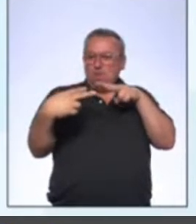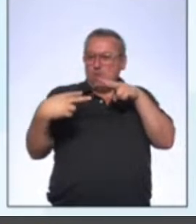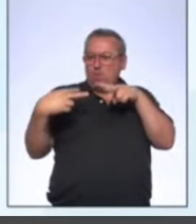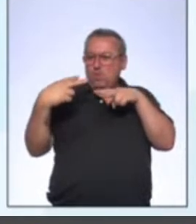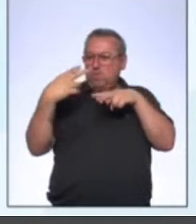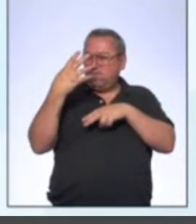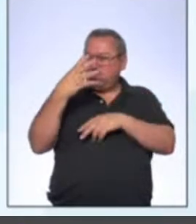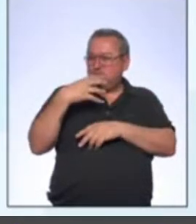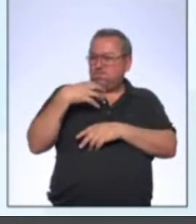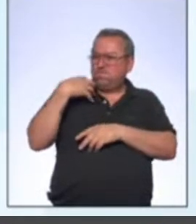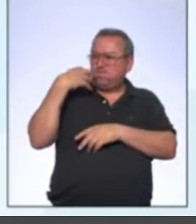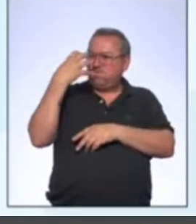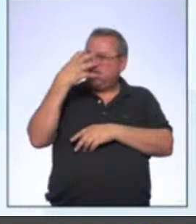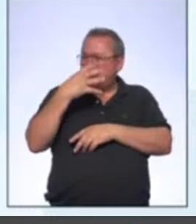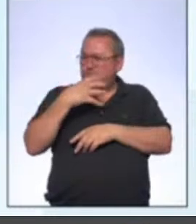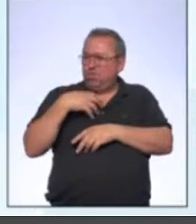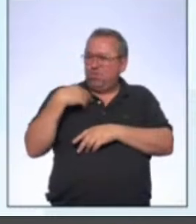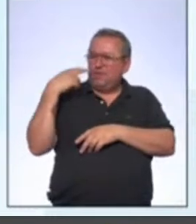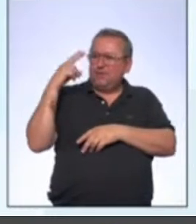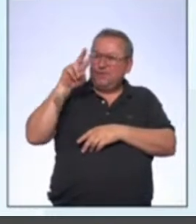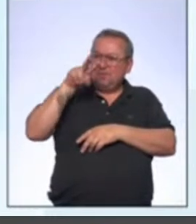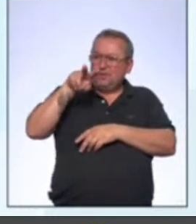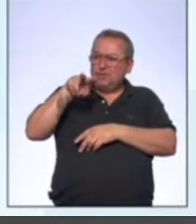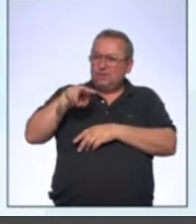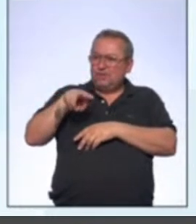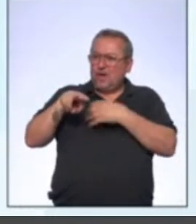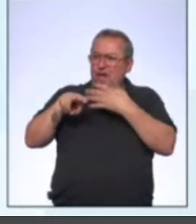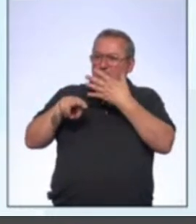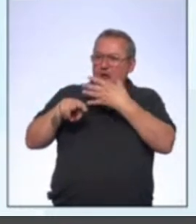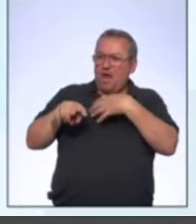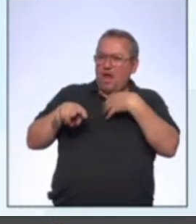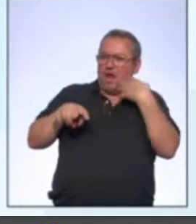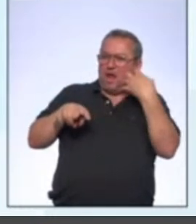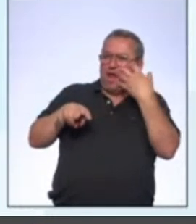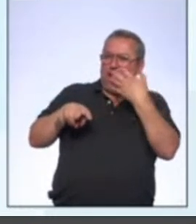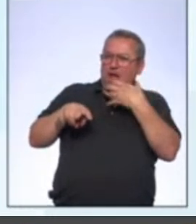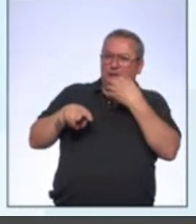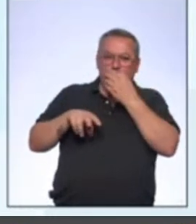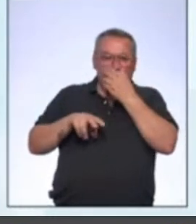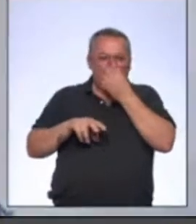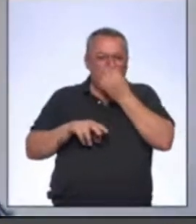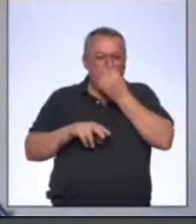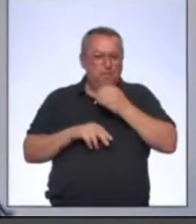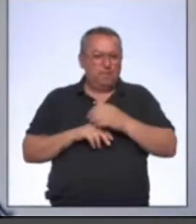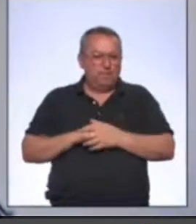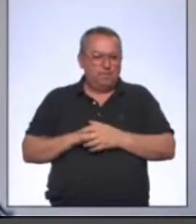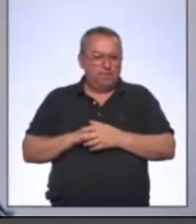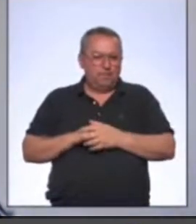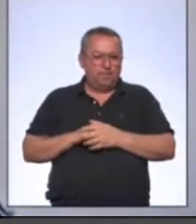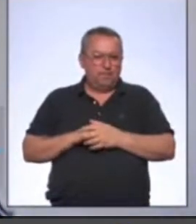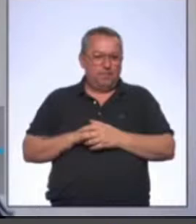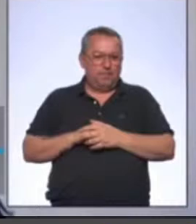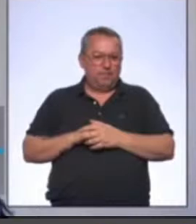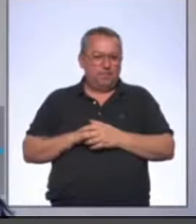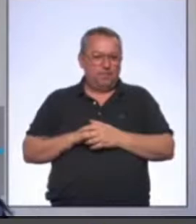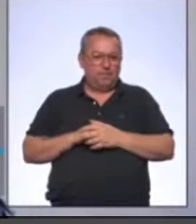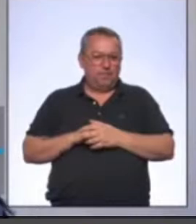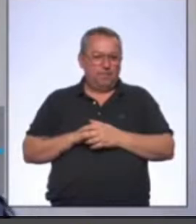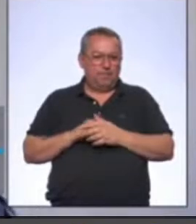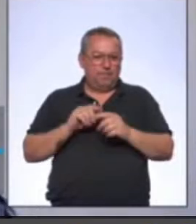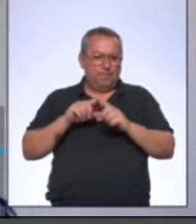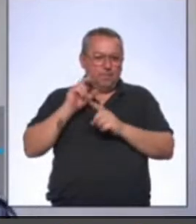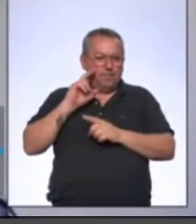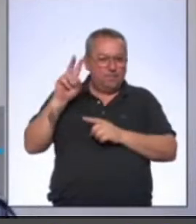tá falando que ele fica olhando. Ó, vem olhar para mim, pra você ver. Volta para mim. Eu